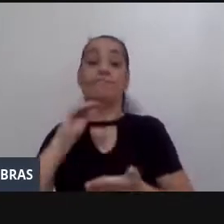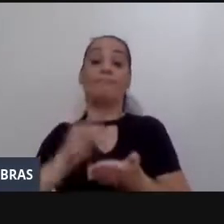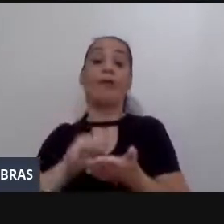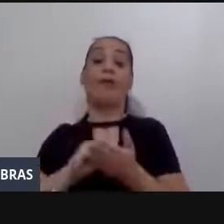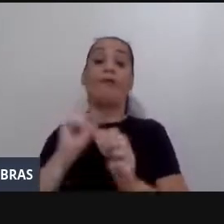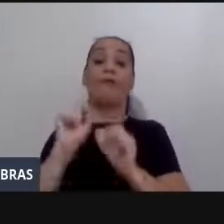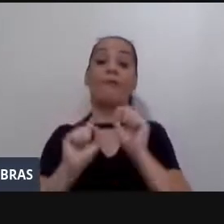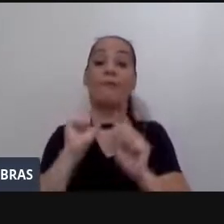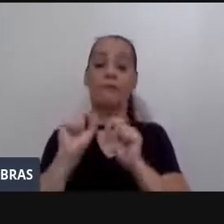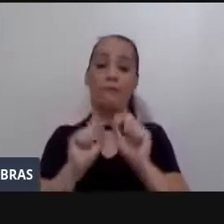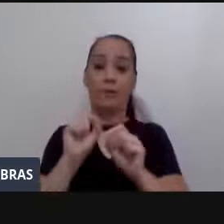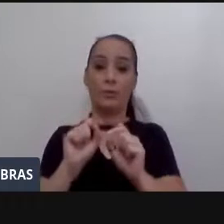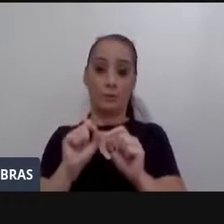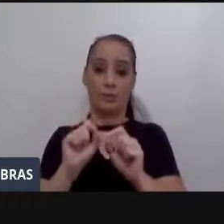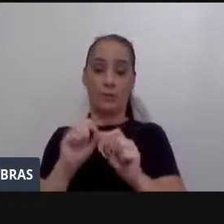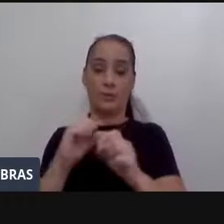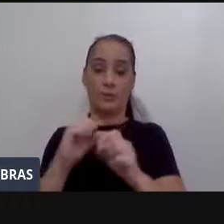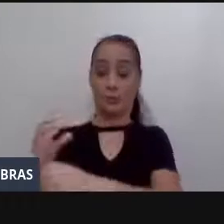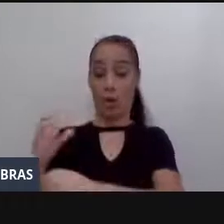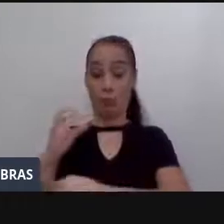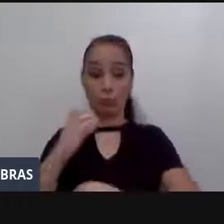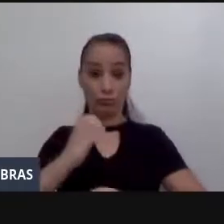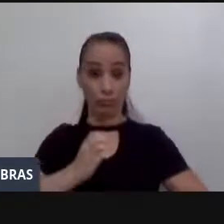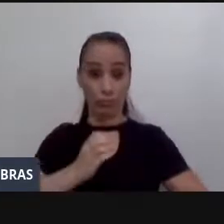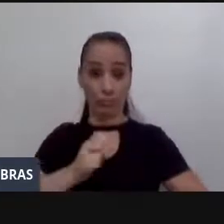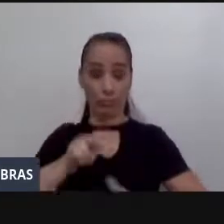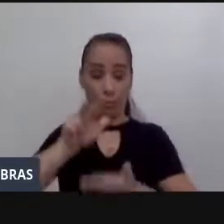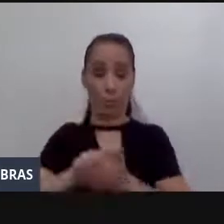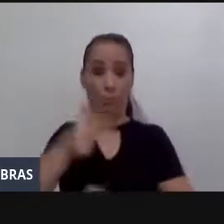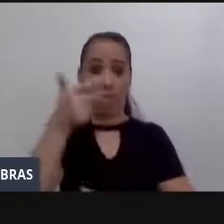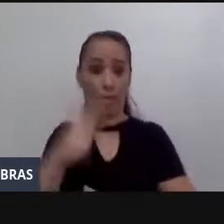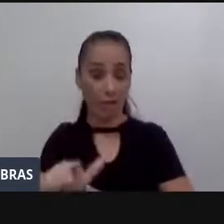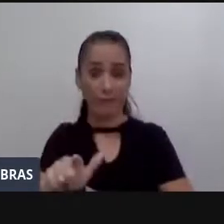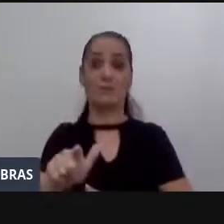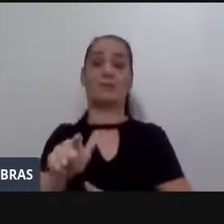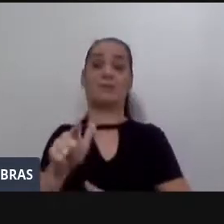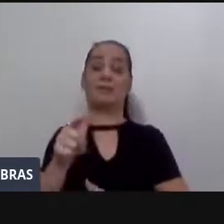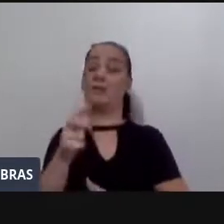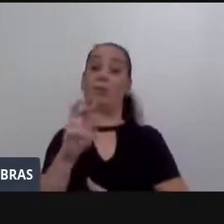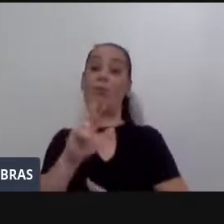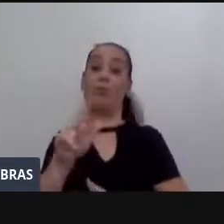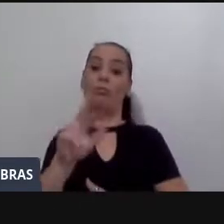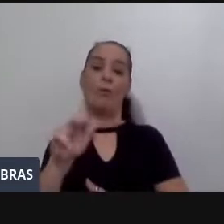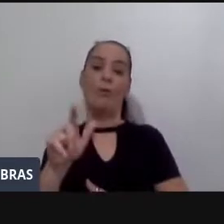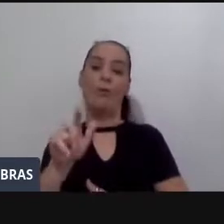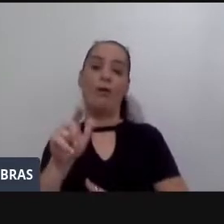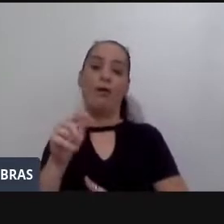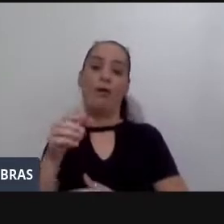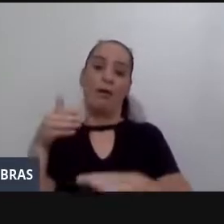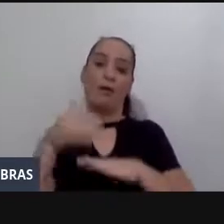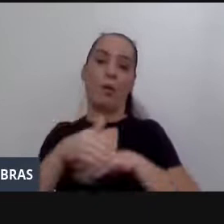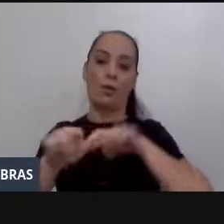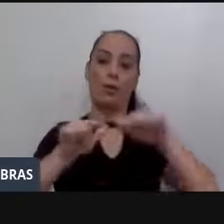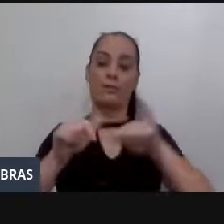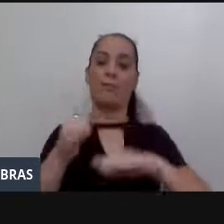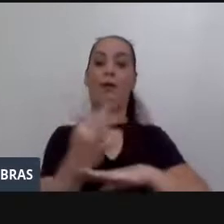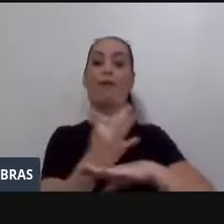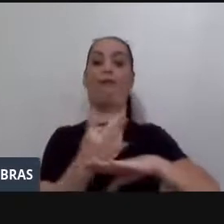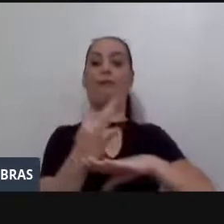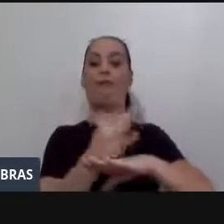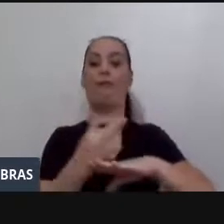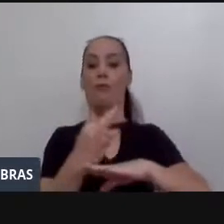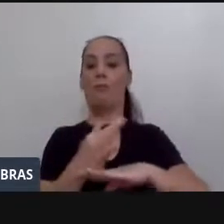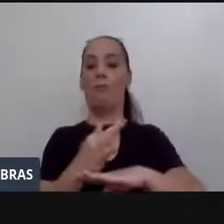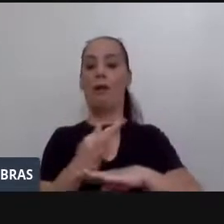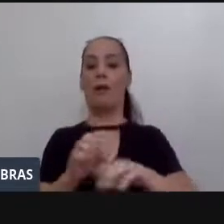que a revalidação do diploma não é só um ingresso ao mercado de trabalho formal, é também trazer um resgate de